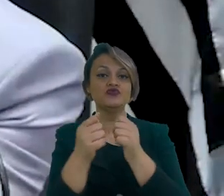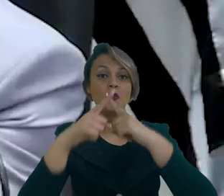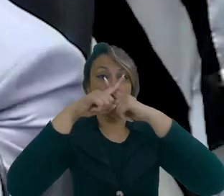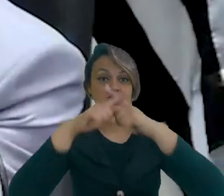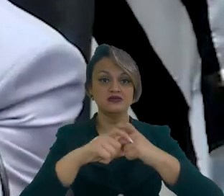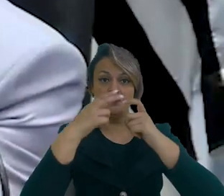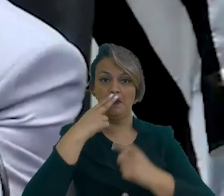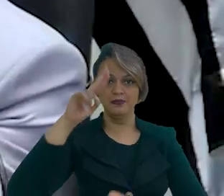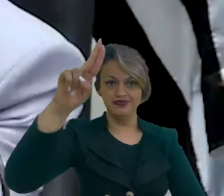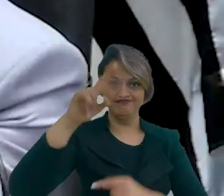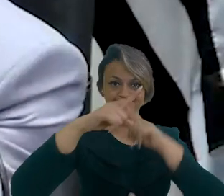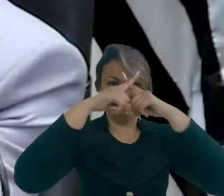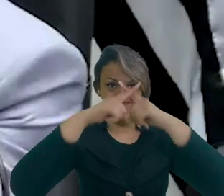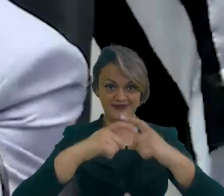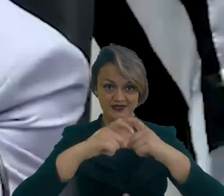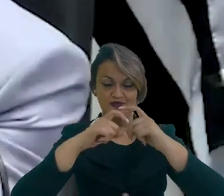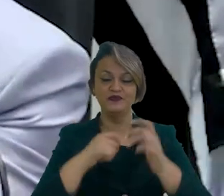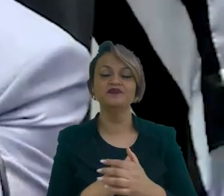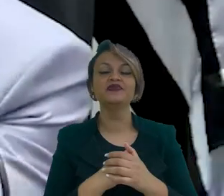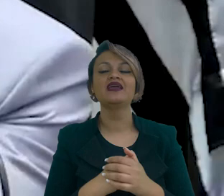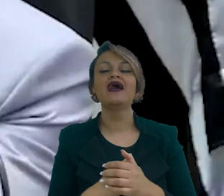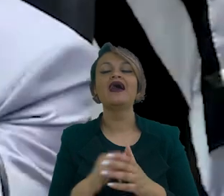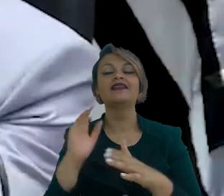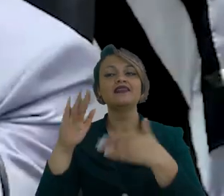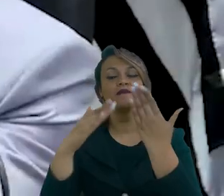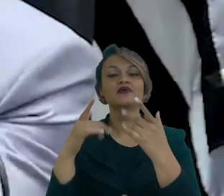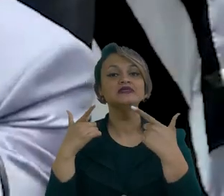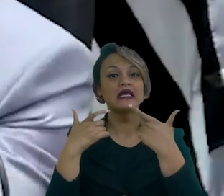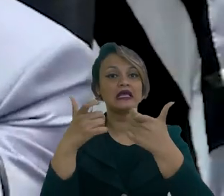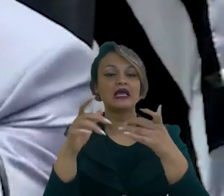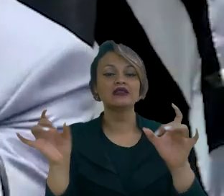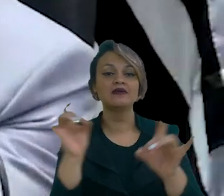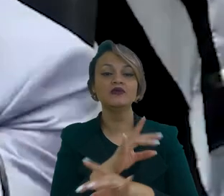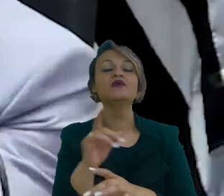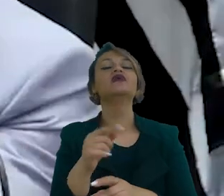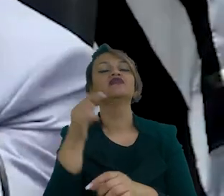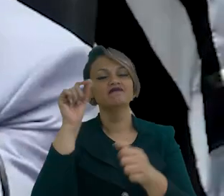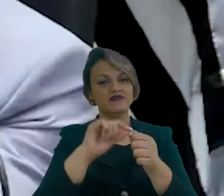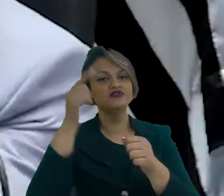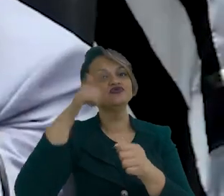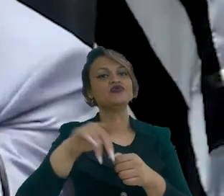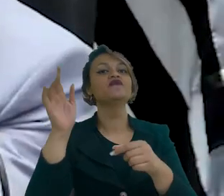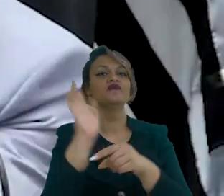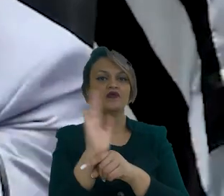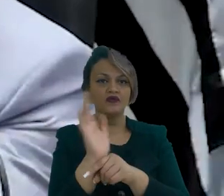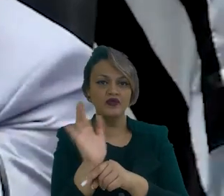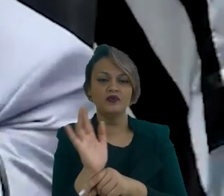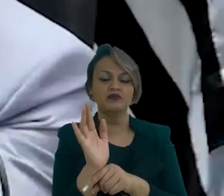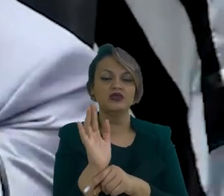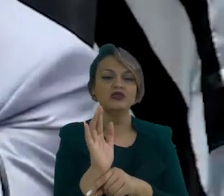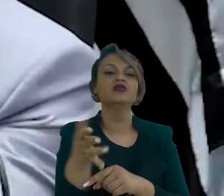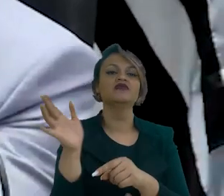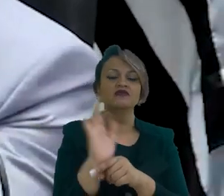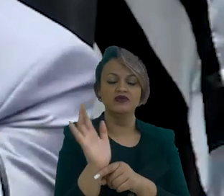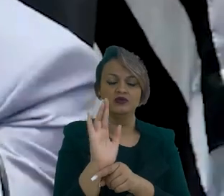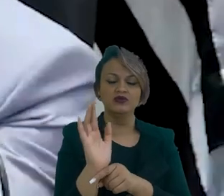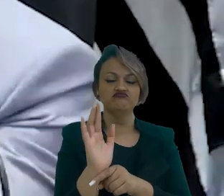nazista você é o nacionalismo e depois da segunda guerra mundial ele produziu um filme se chama inclusive